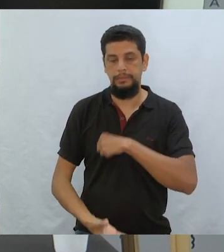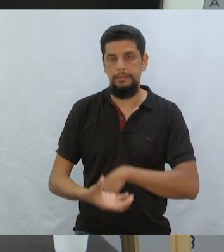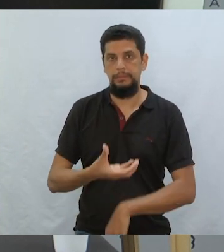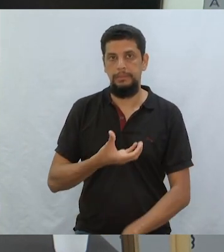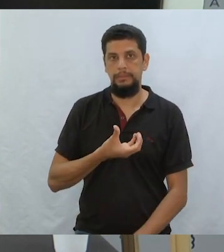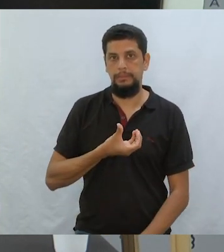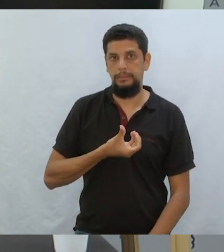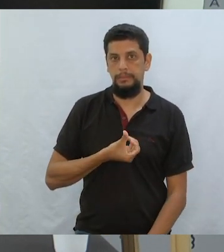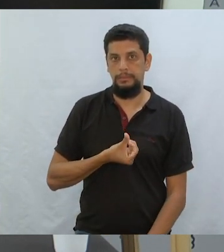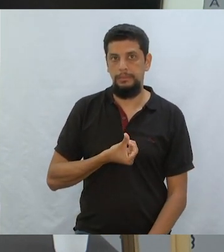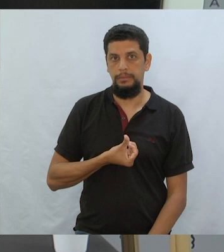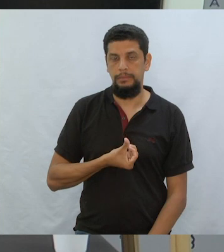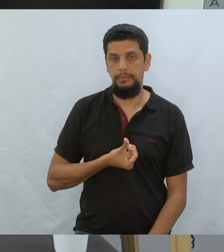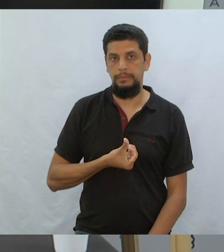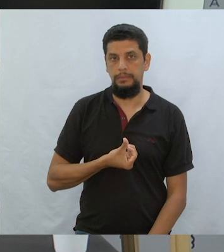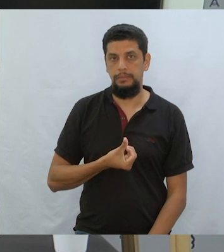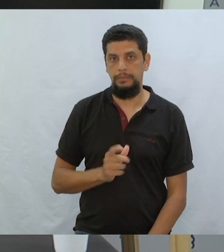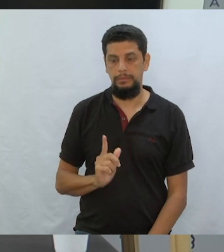cinco,